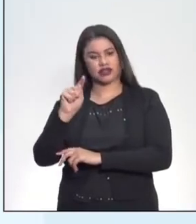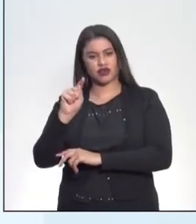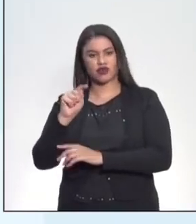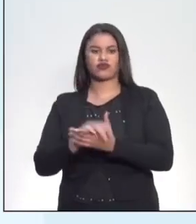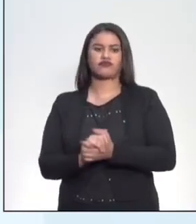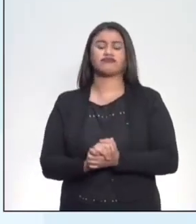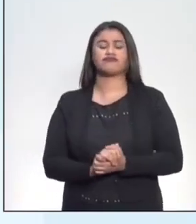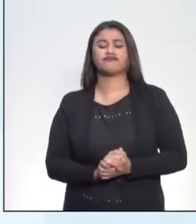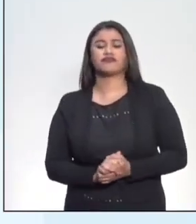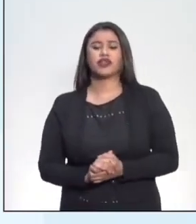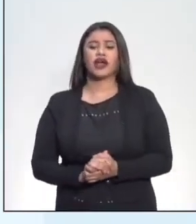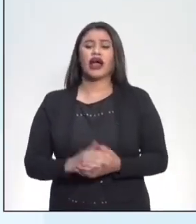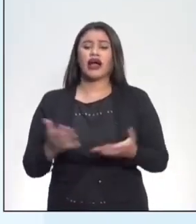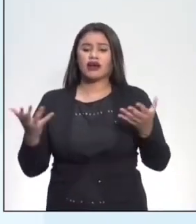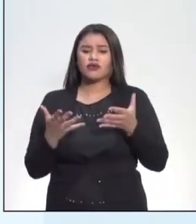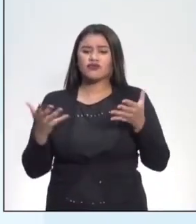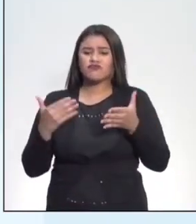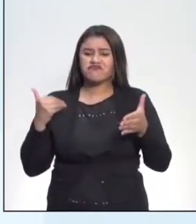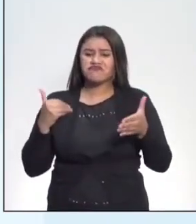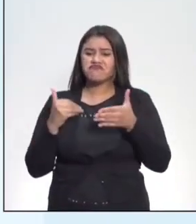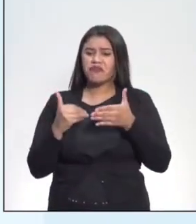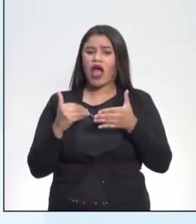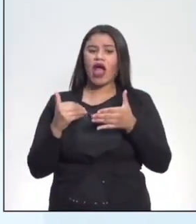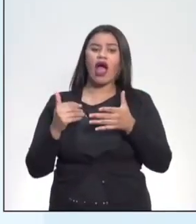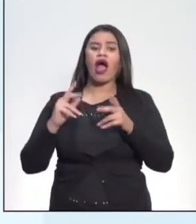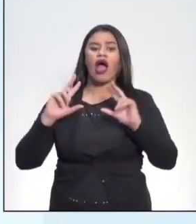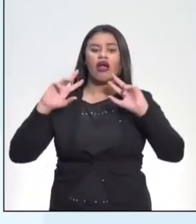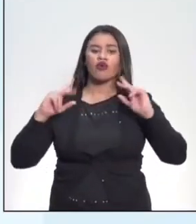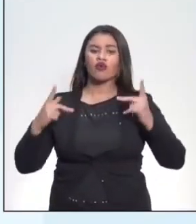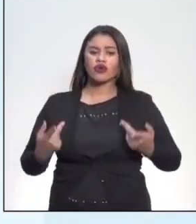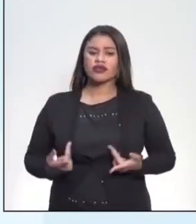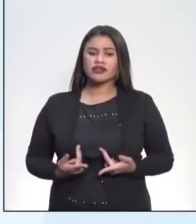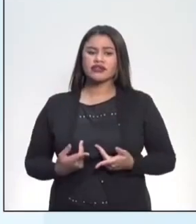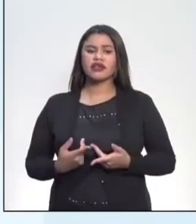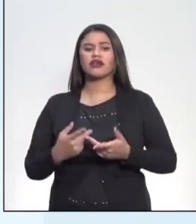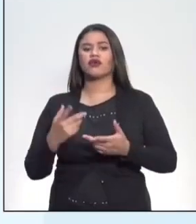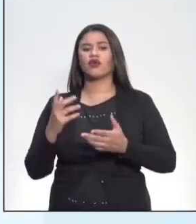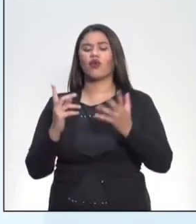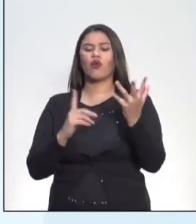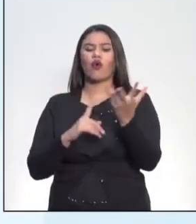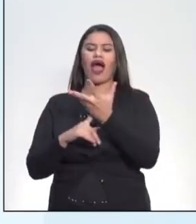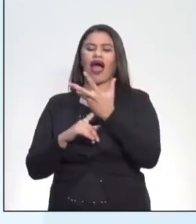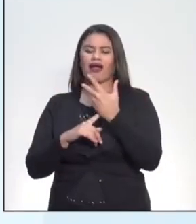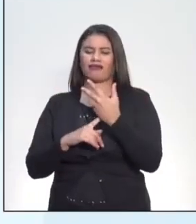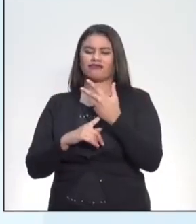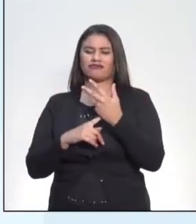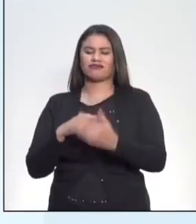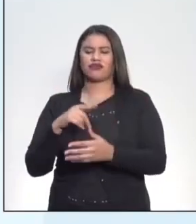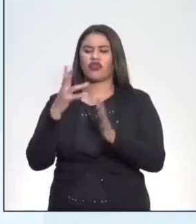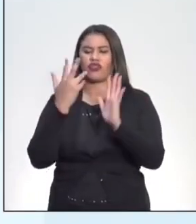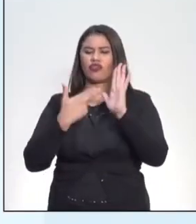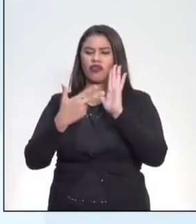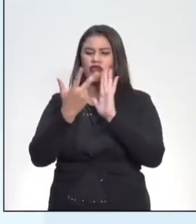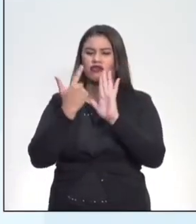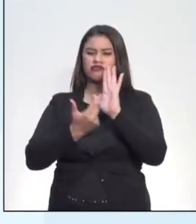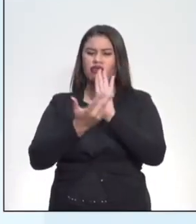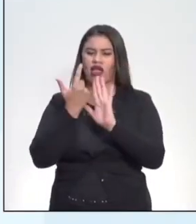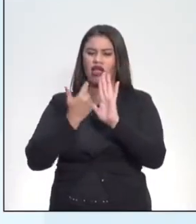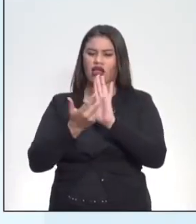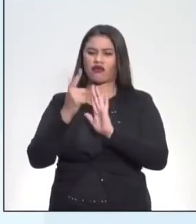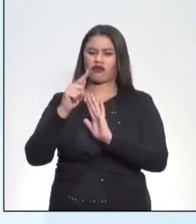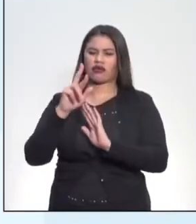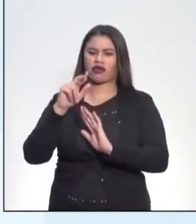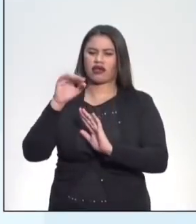a ser reconhecido como arte? Esse é um tema que a gente vai, né, discutir ainda aqui, né, Fernanda? Nesta aula. Tá?